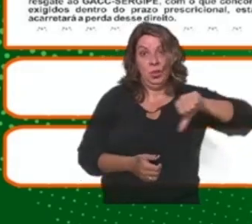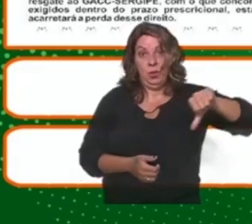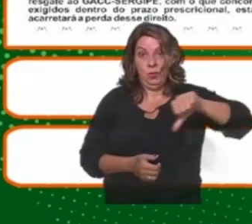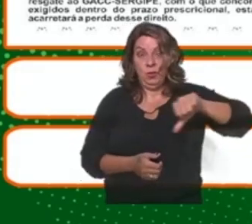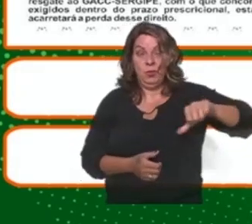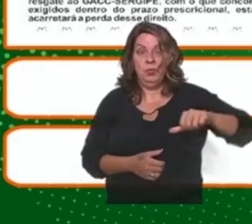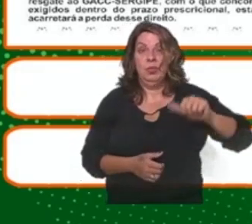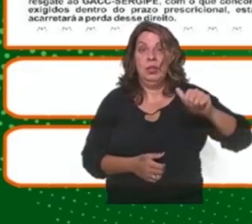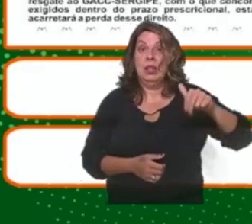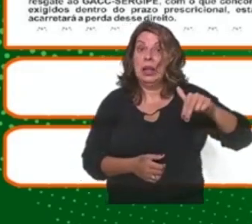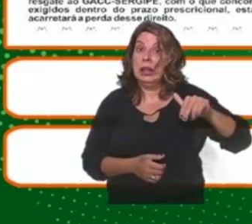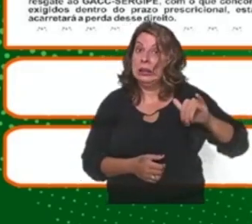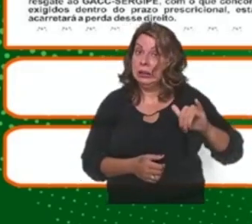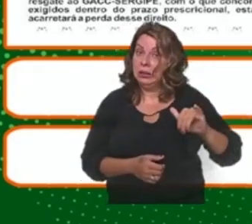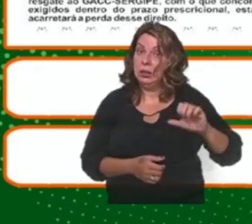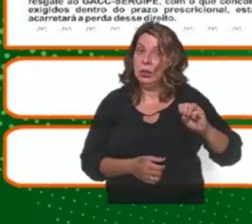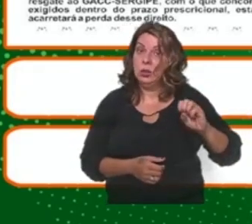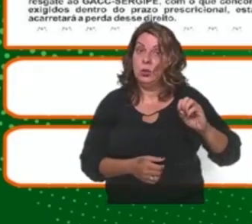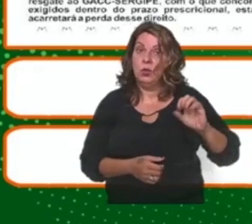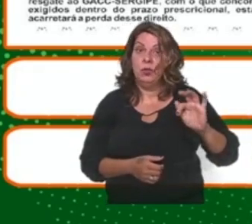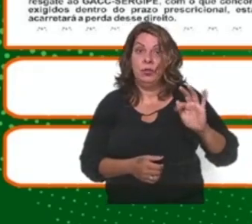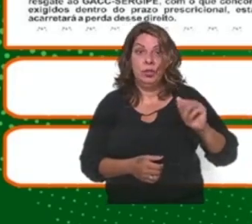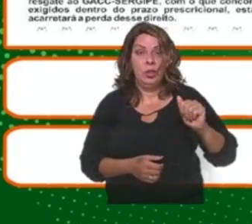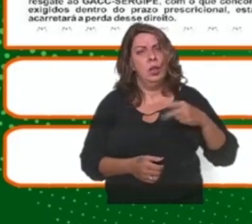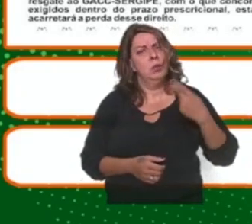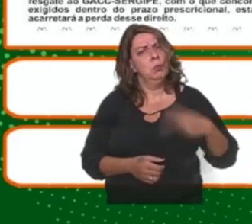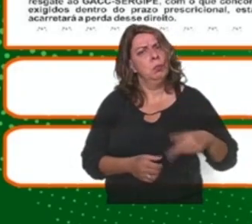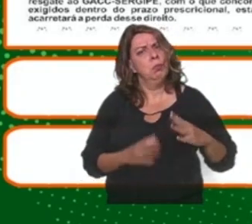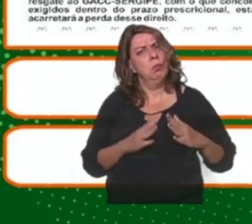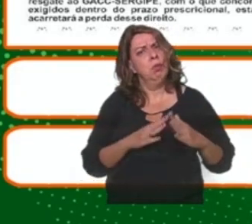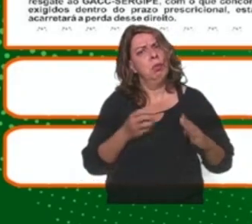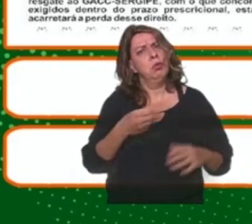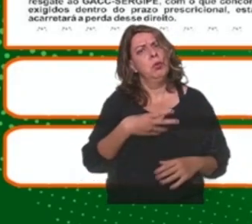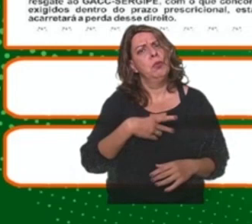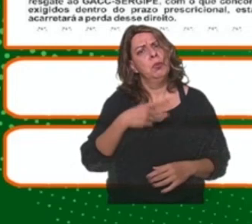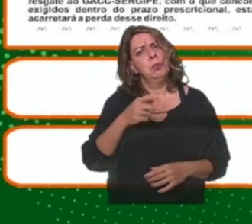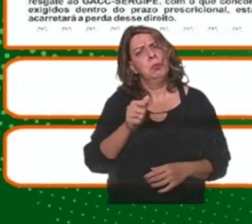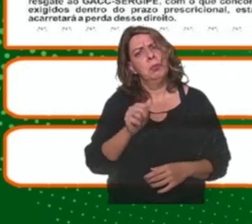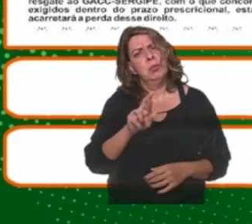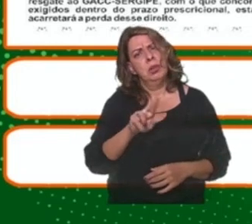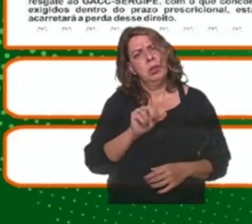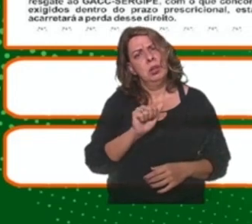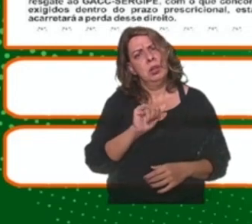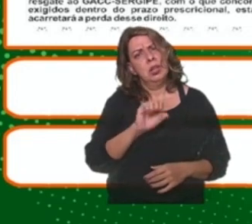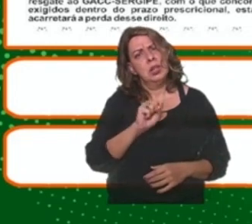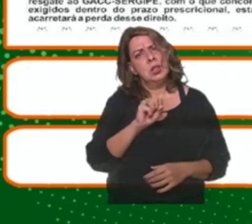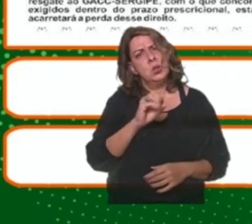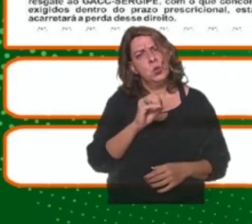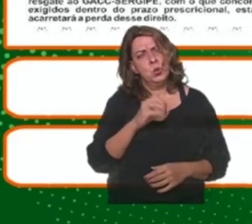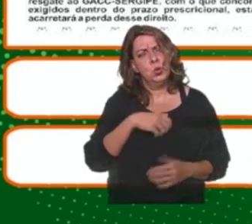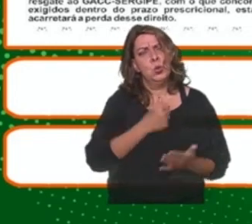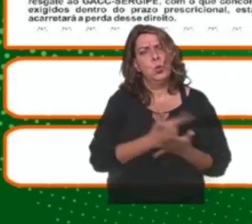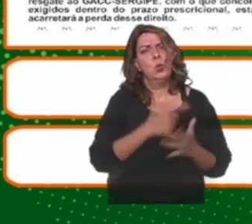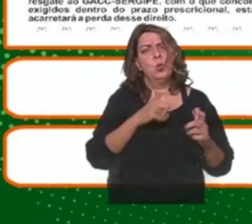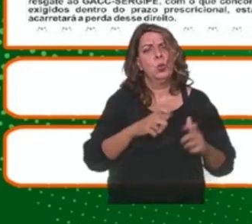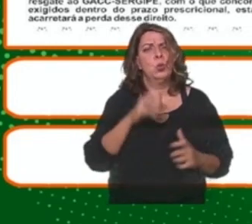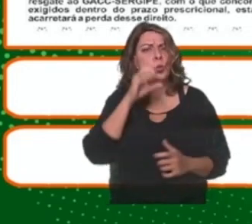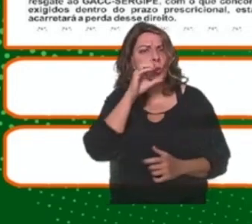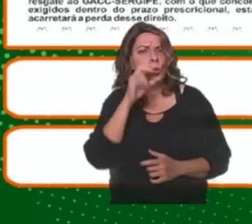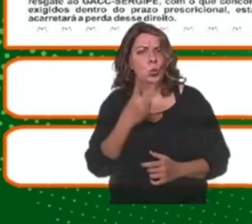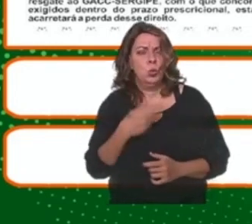119799, Anne Sofia, moradora do Novo Paraíso em Aracaju, e adquiriu da Regional Socorro 2. Aqui é o